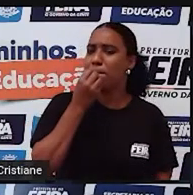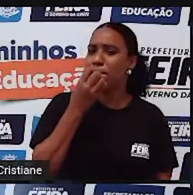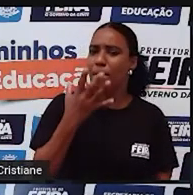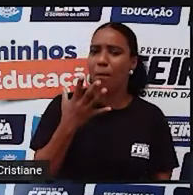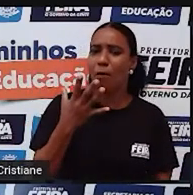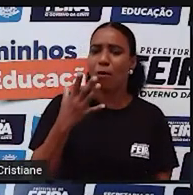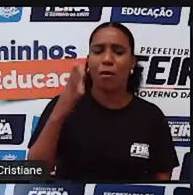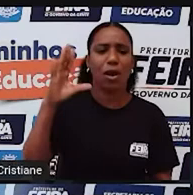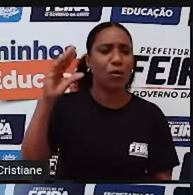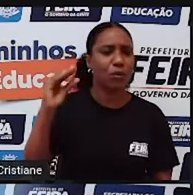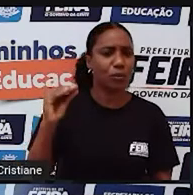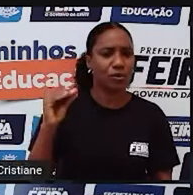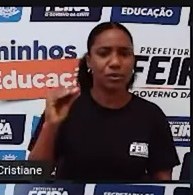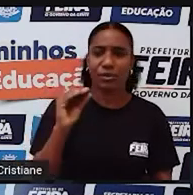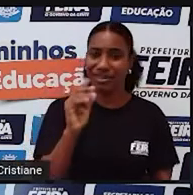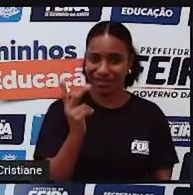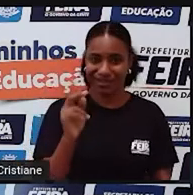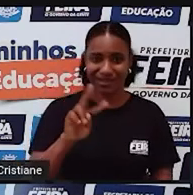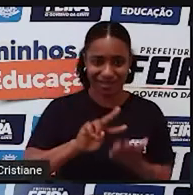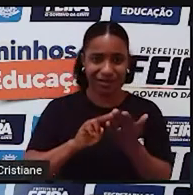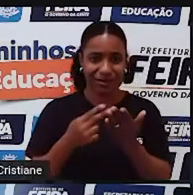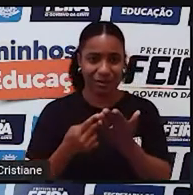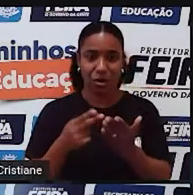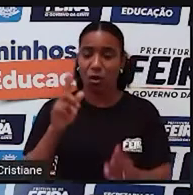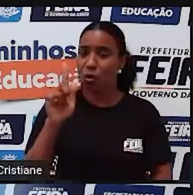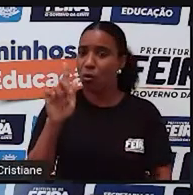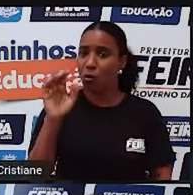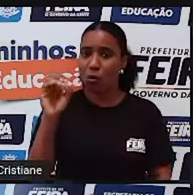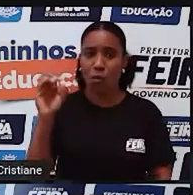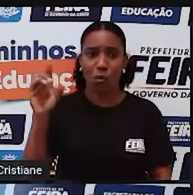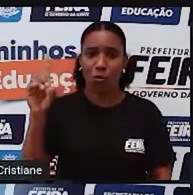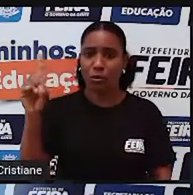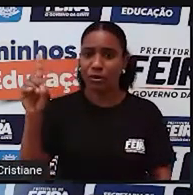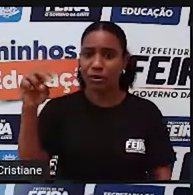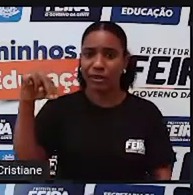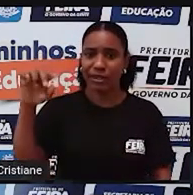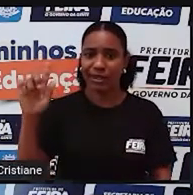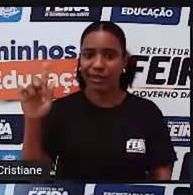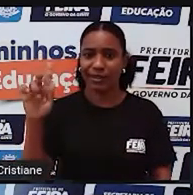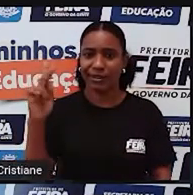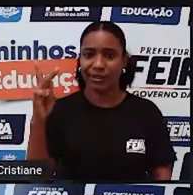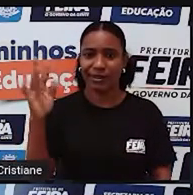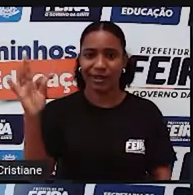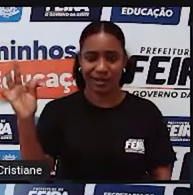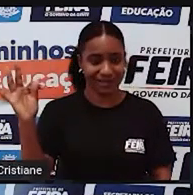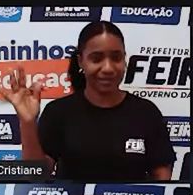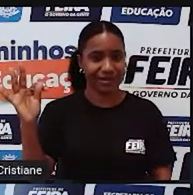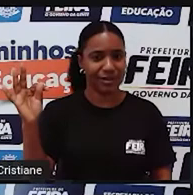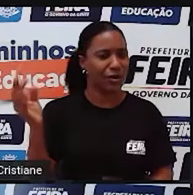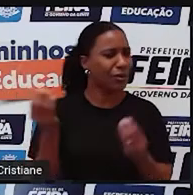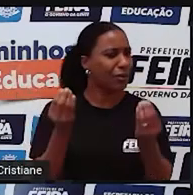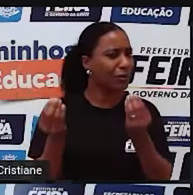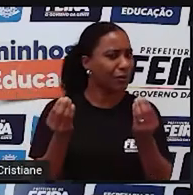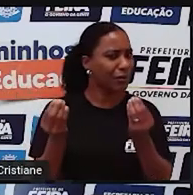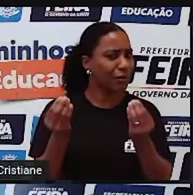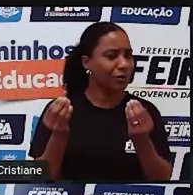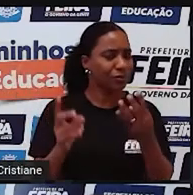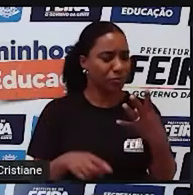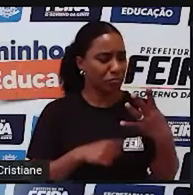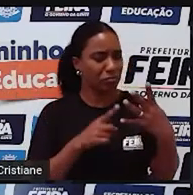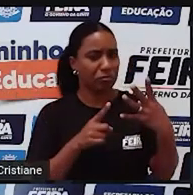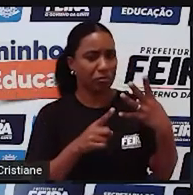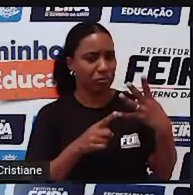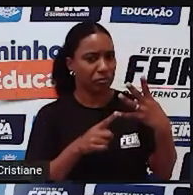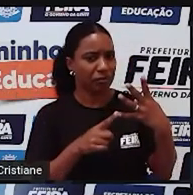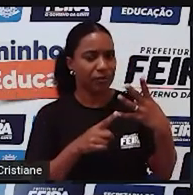good night, boa noite. It is only used when you leave, say goodbye, or go to